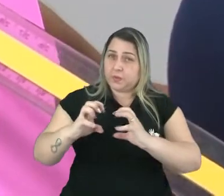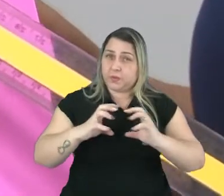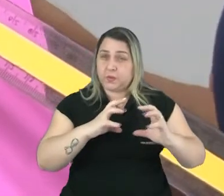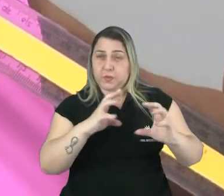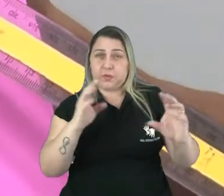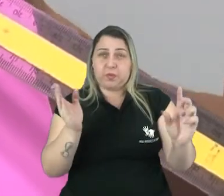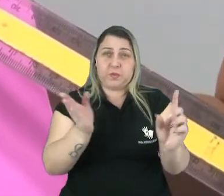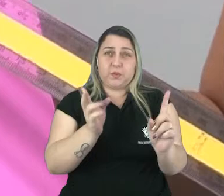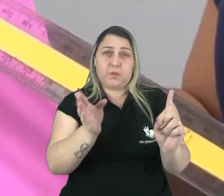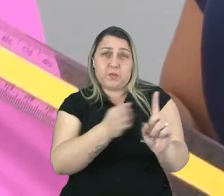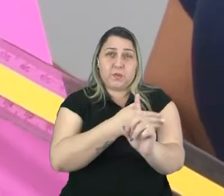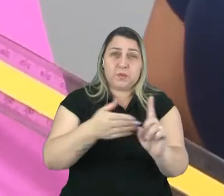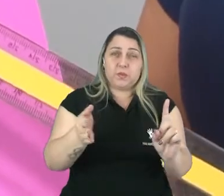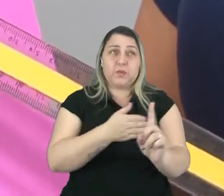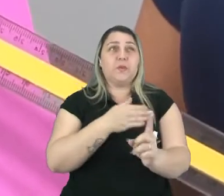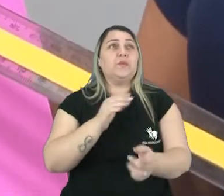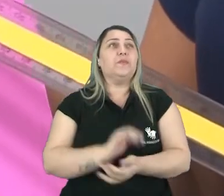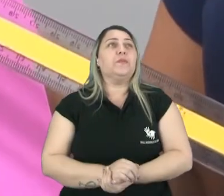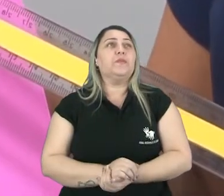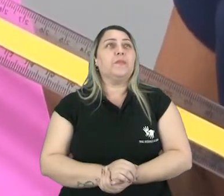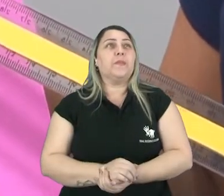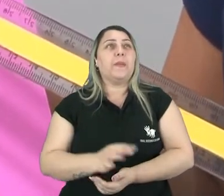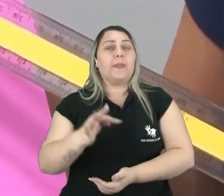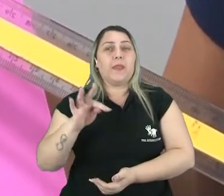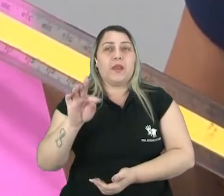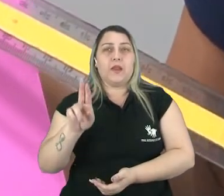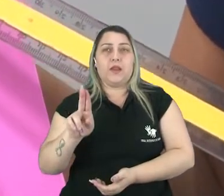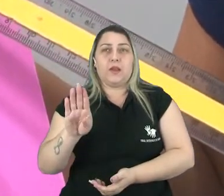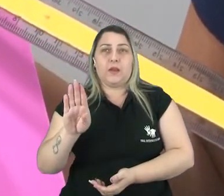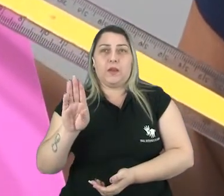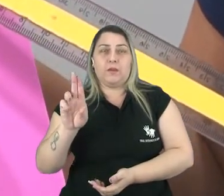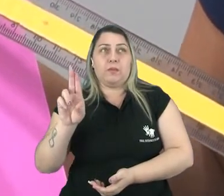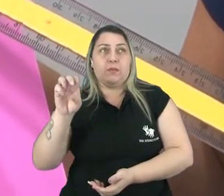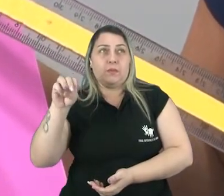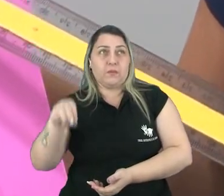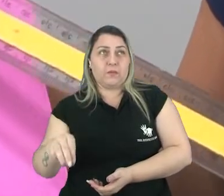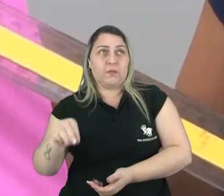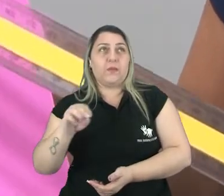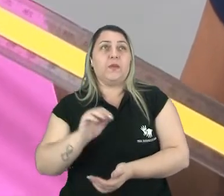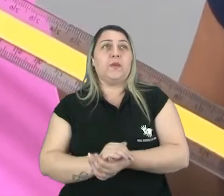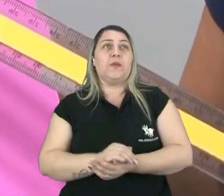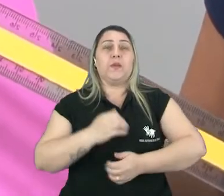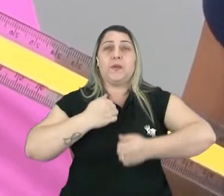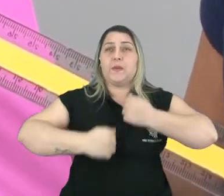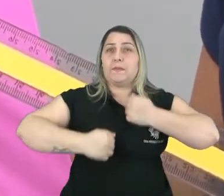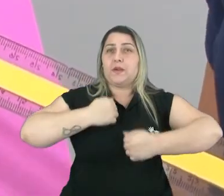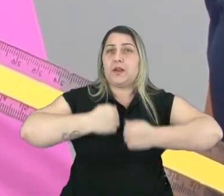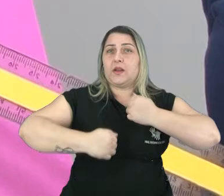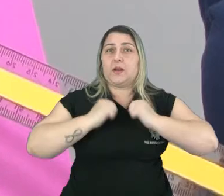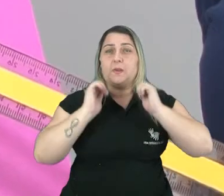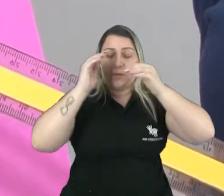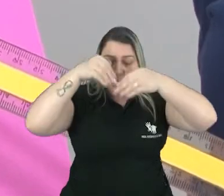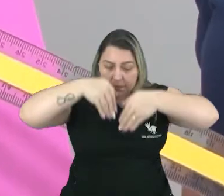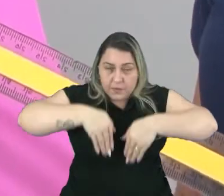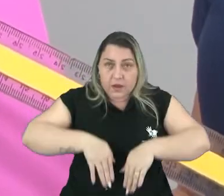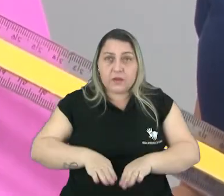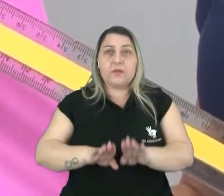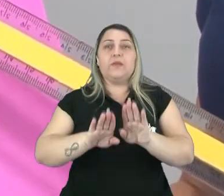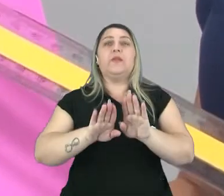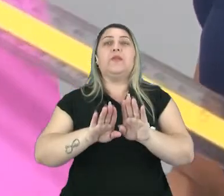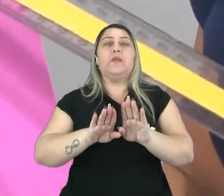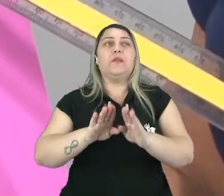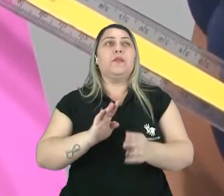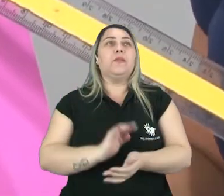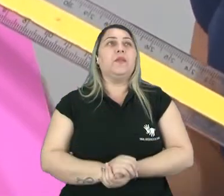se batendo. E aqui? Tibum, Cebolinha está dando banho, né? Tibum, mergulhou,